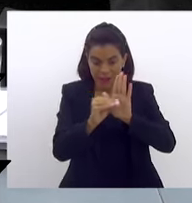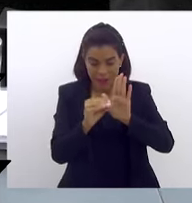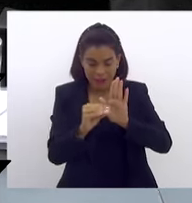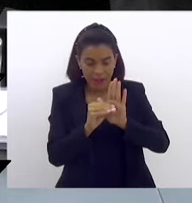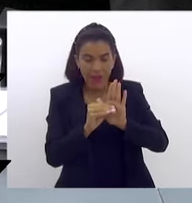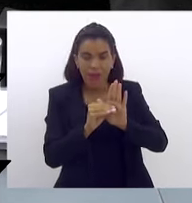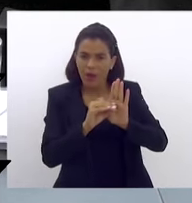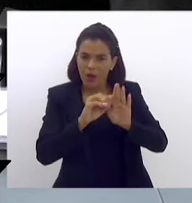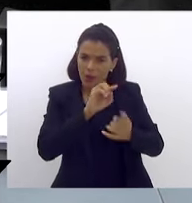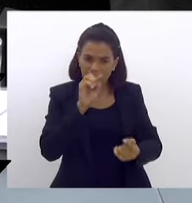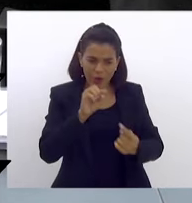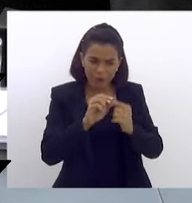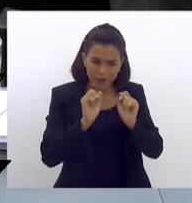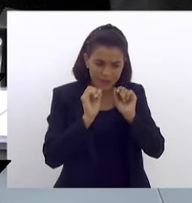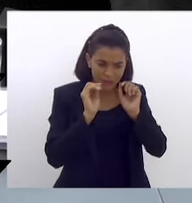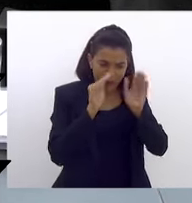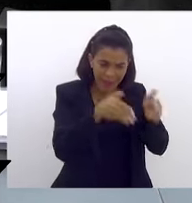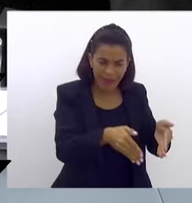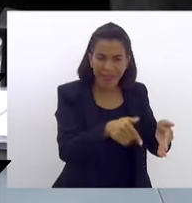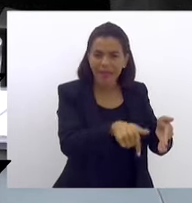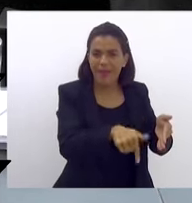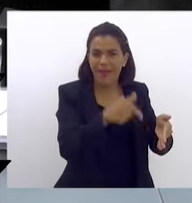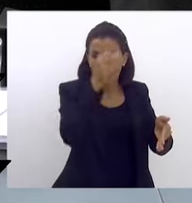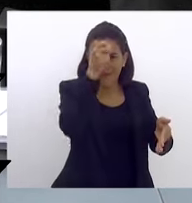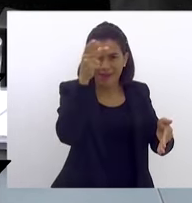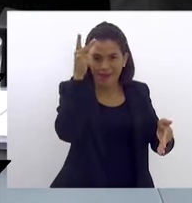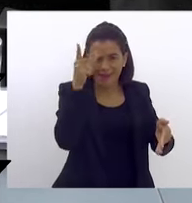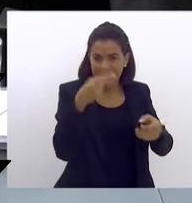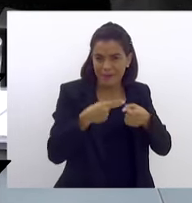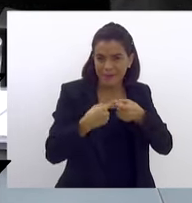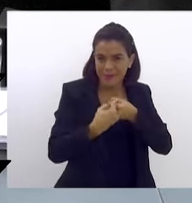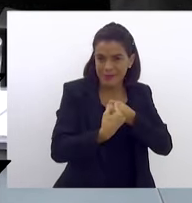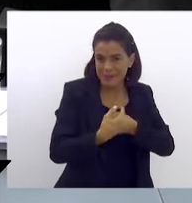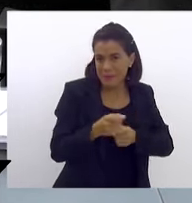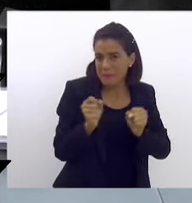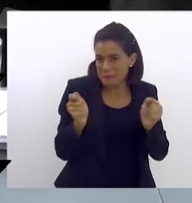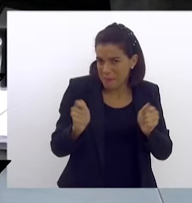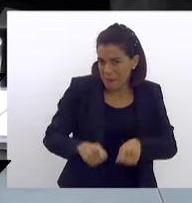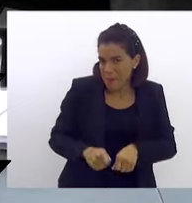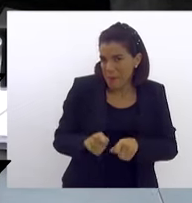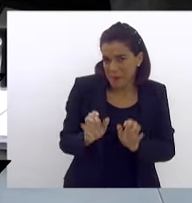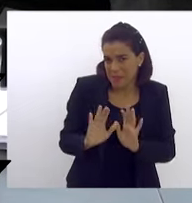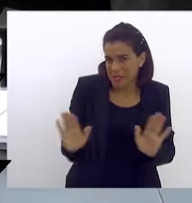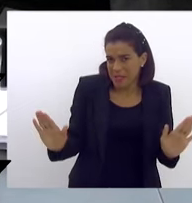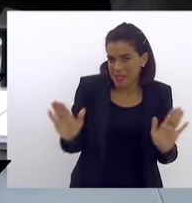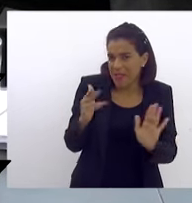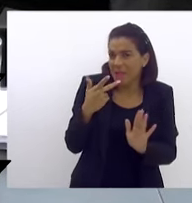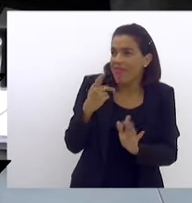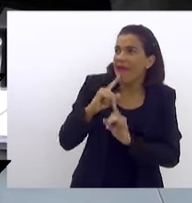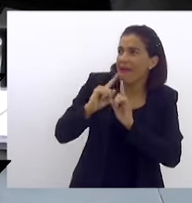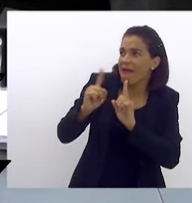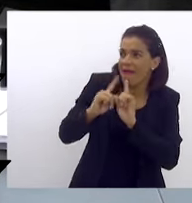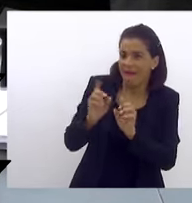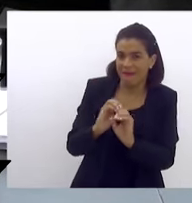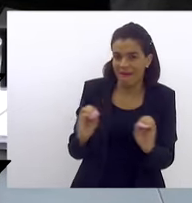para municípios não então sor pode fazer todas as emendas para município que ninguém vai objetar não é a mesma lógica da destinação para